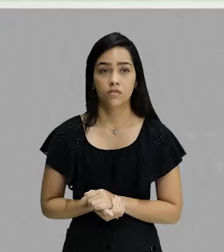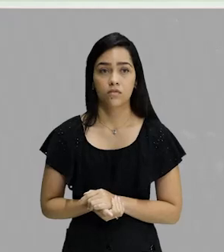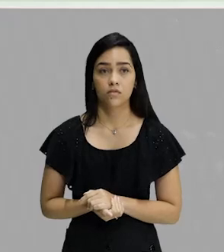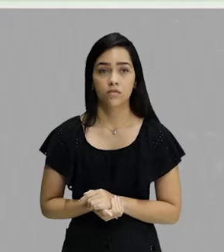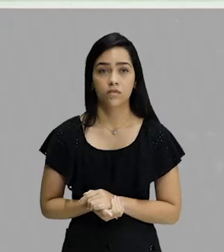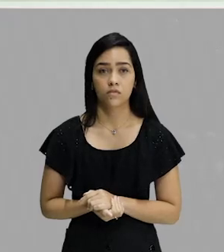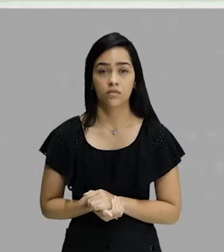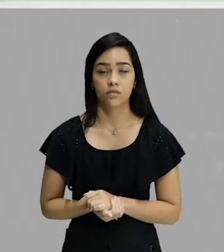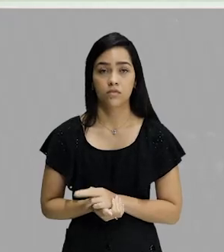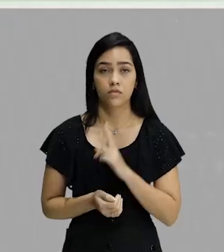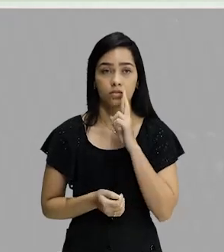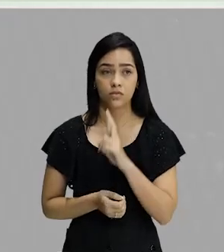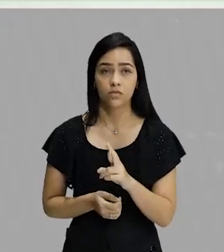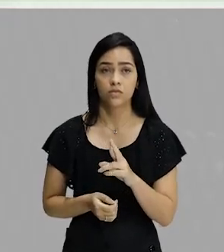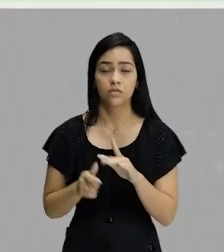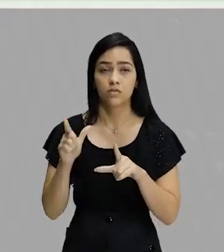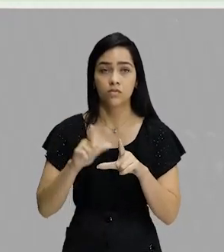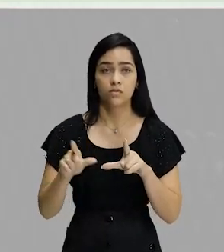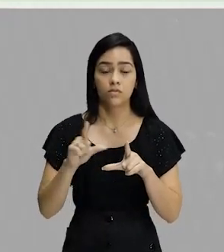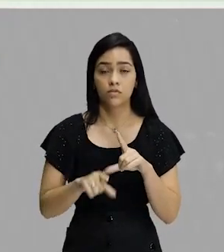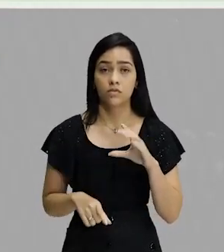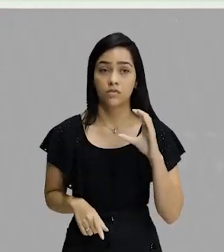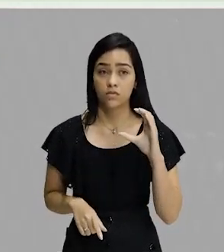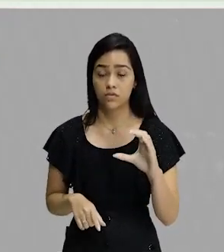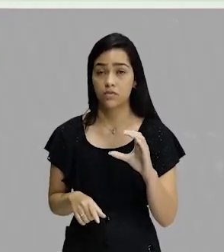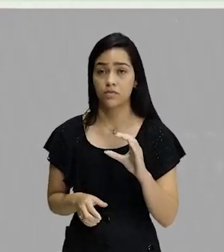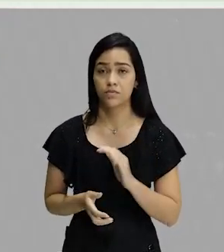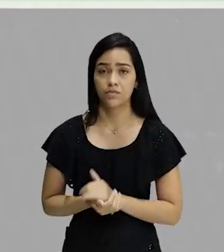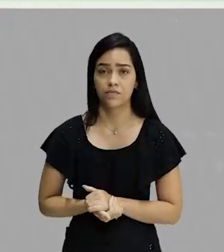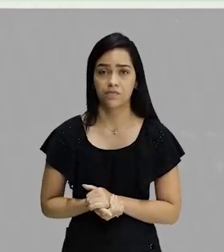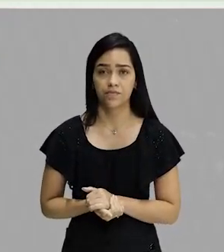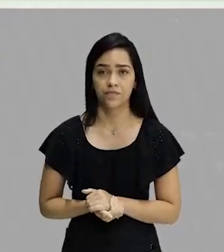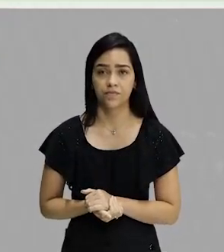Tranquilo? Então, vamos responder agora a letra C.